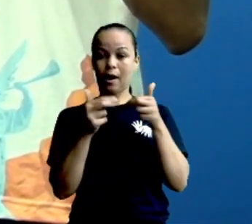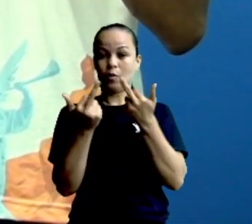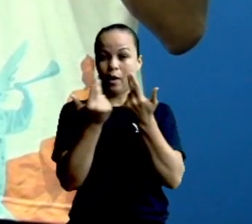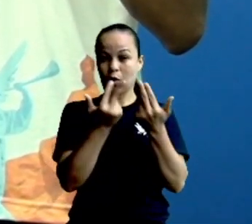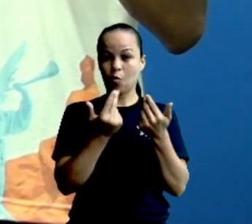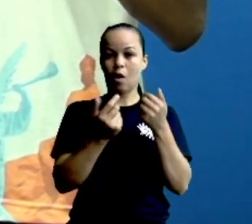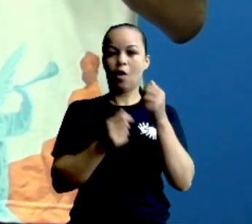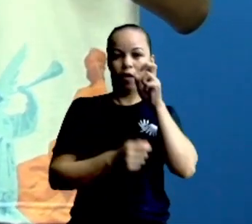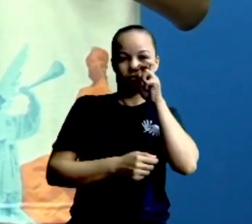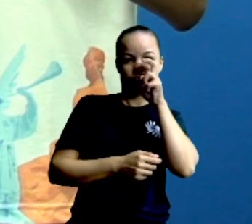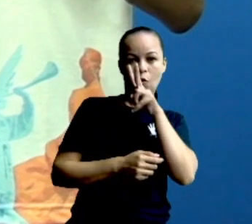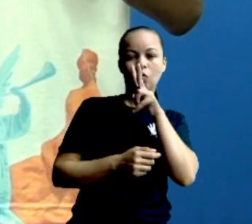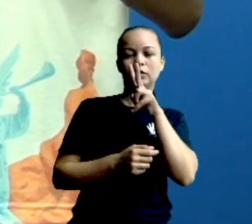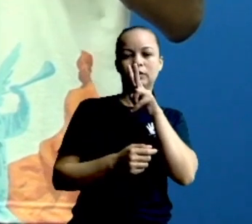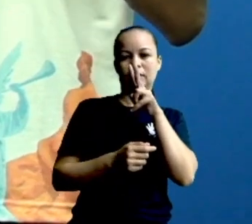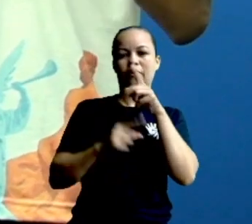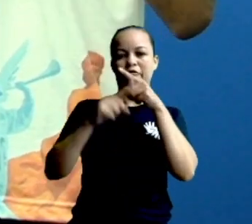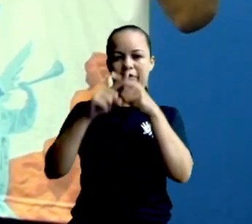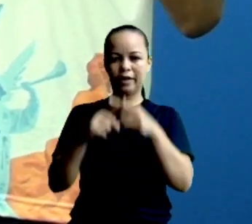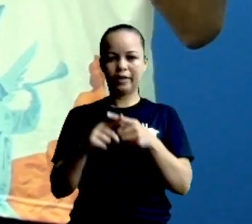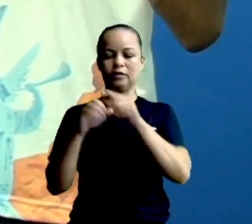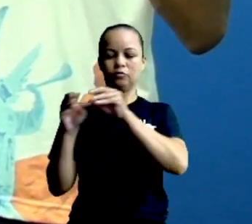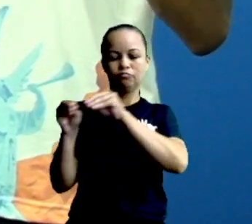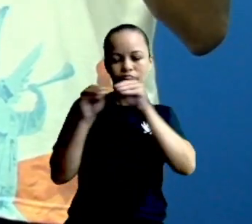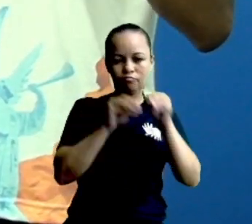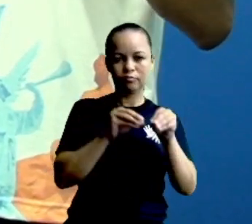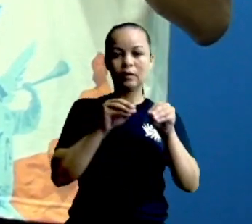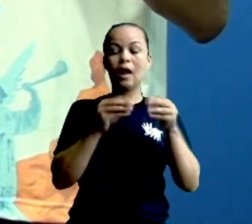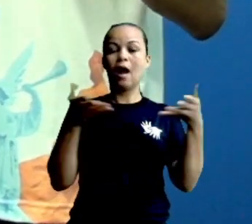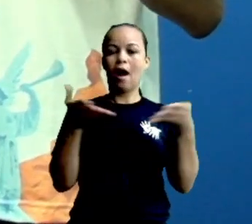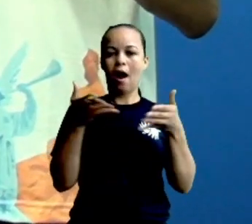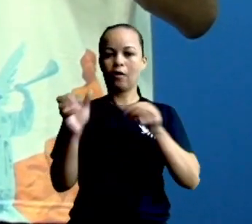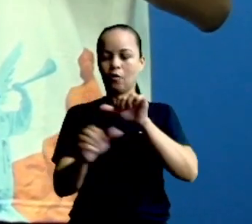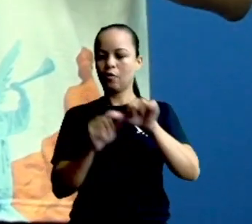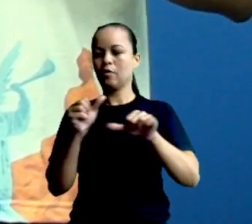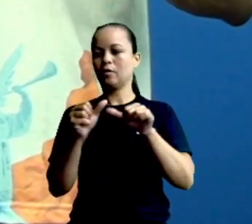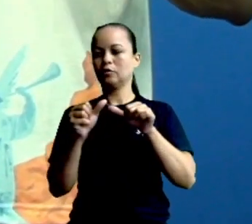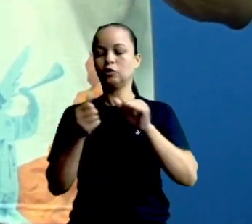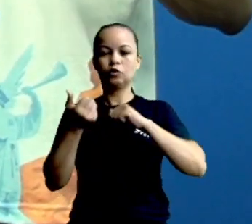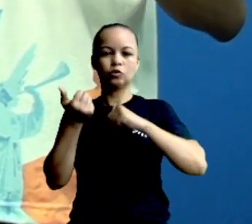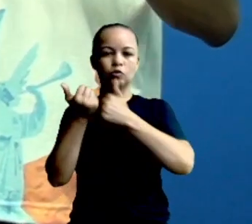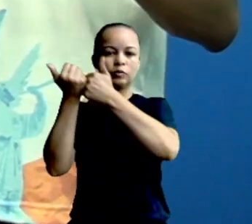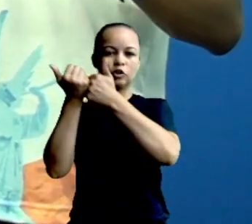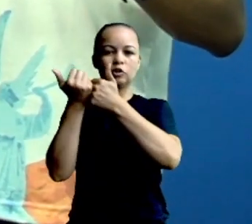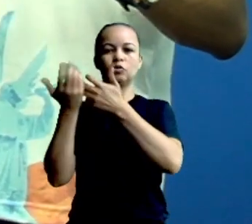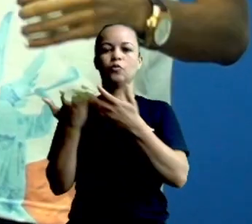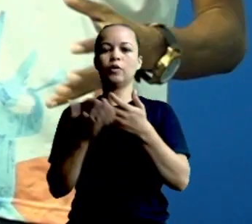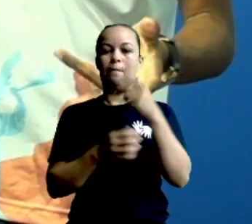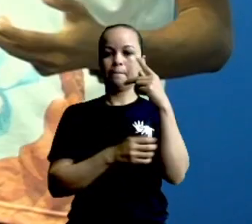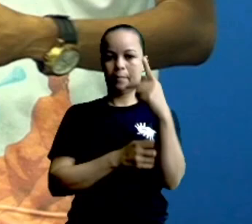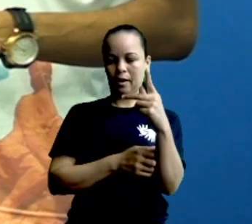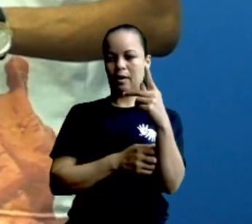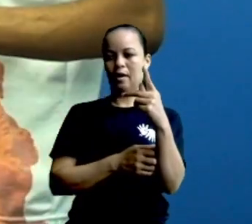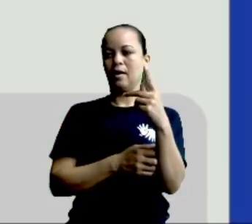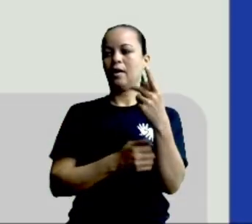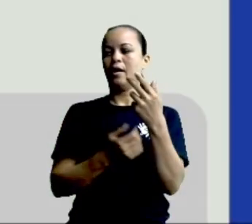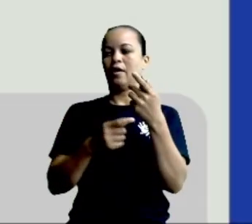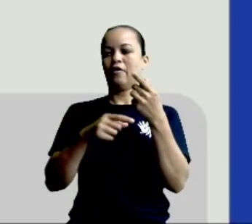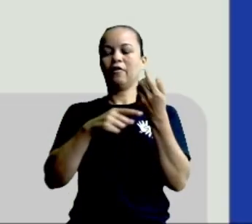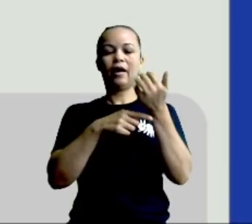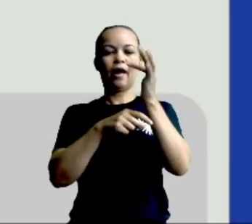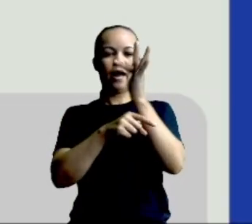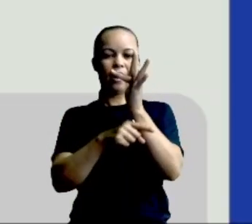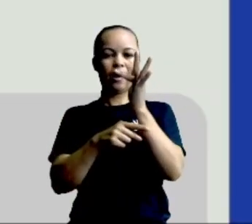eu substituo ali o T por F vezes D. Só fiz isso. Beleza? Volta aí para o